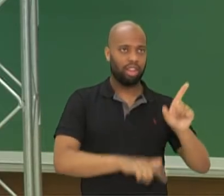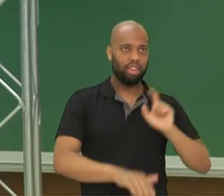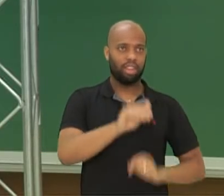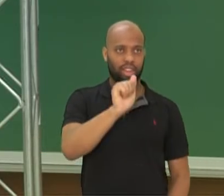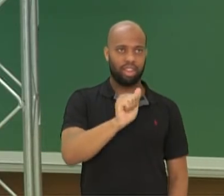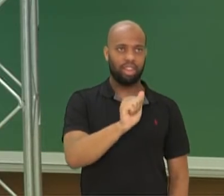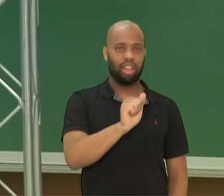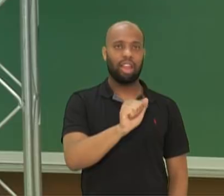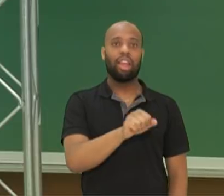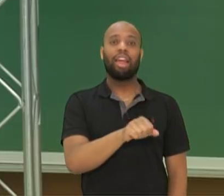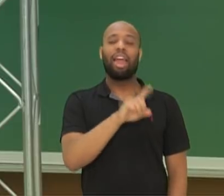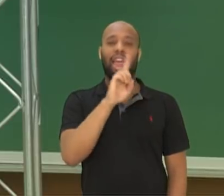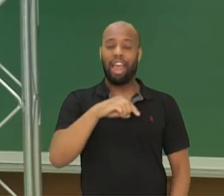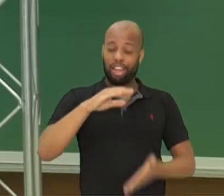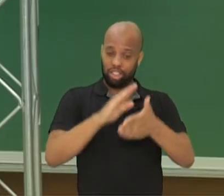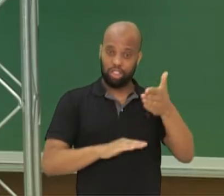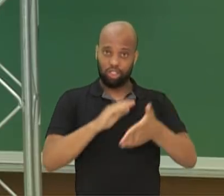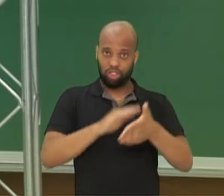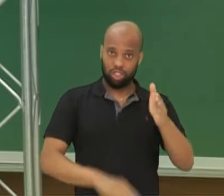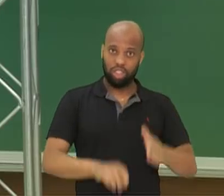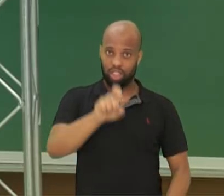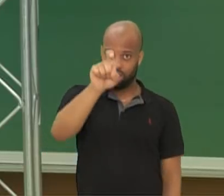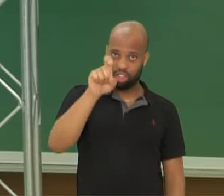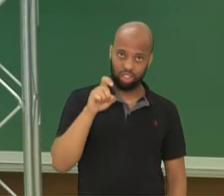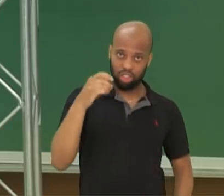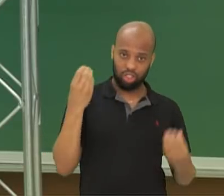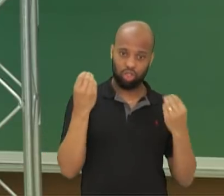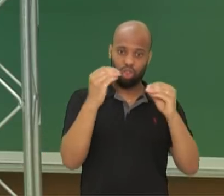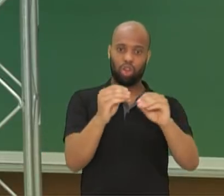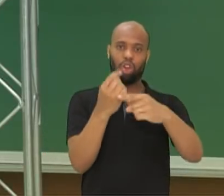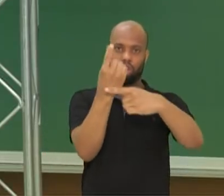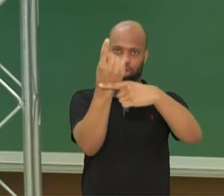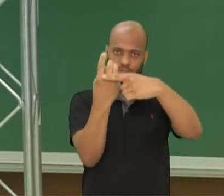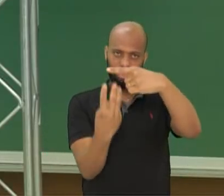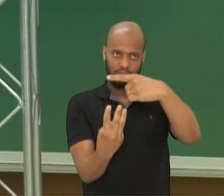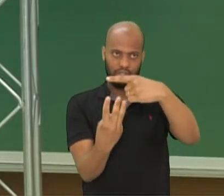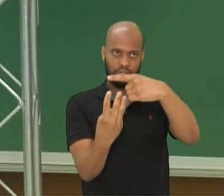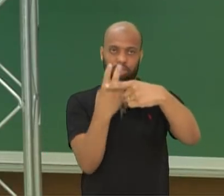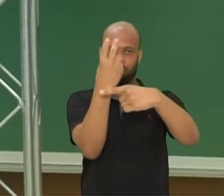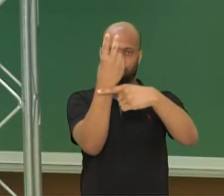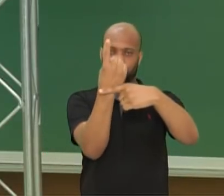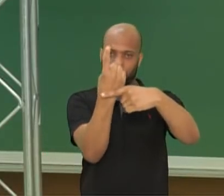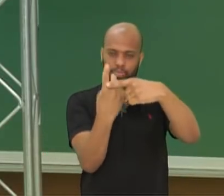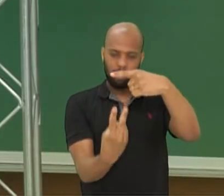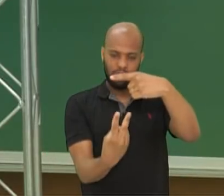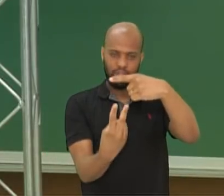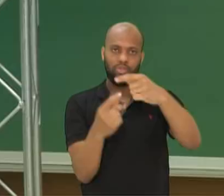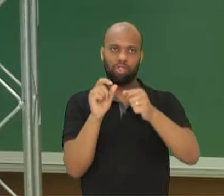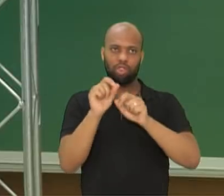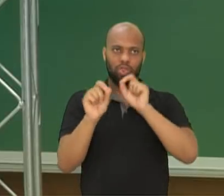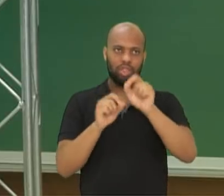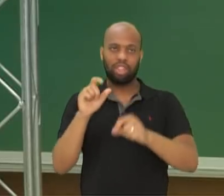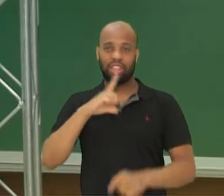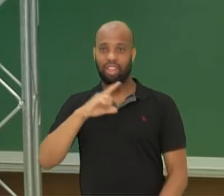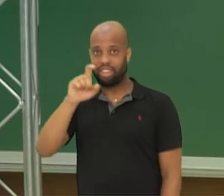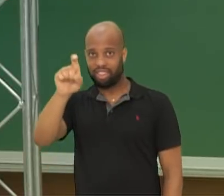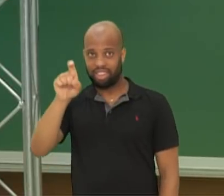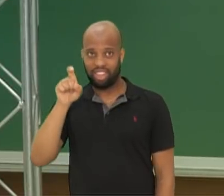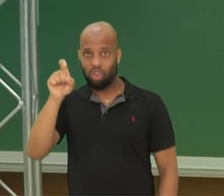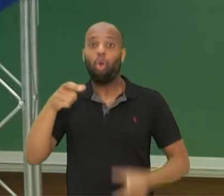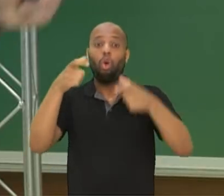A função para x igual a meio. Então, o que você vai fazer no exercício? Trocar o x